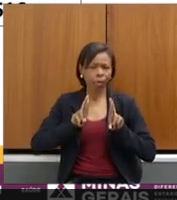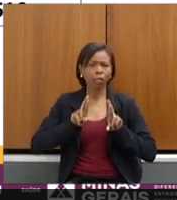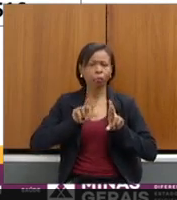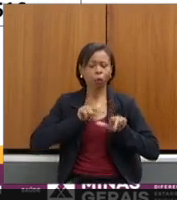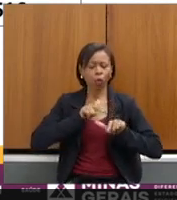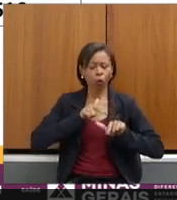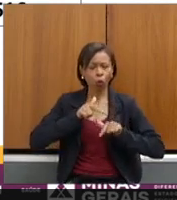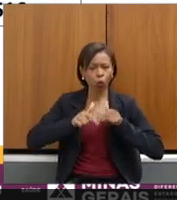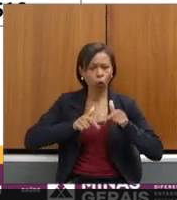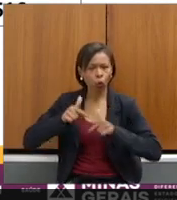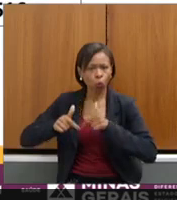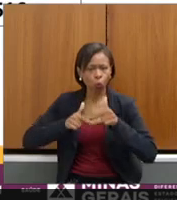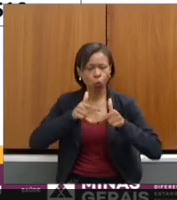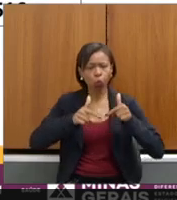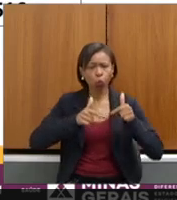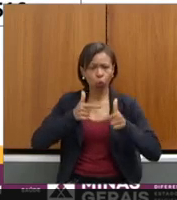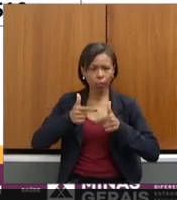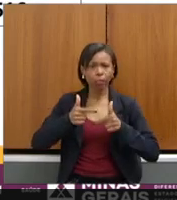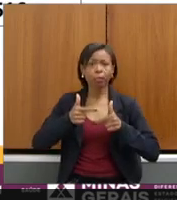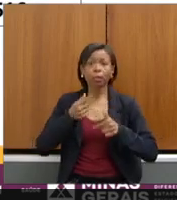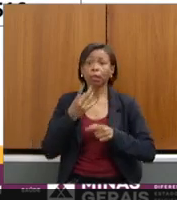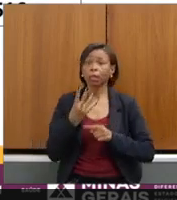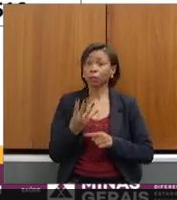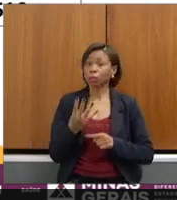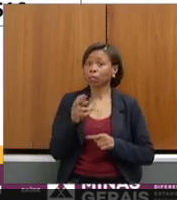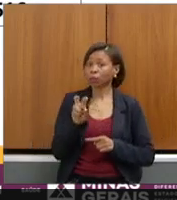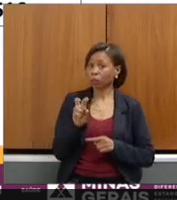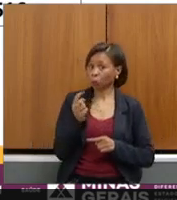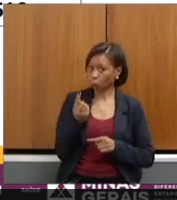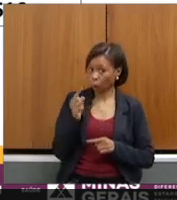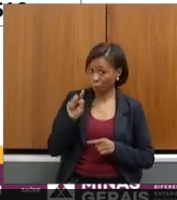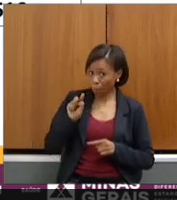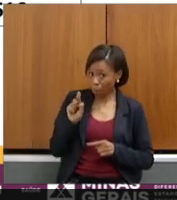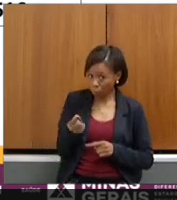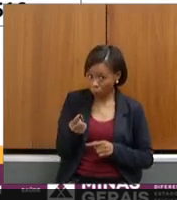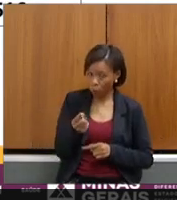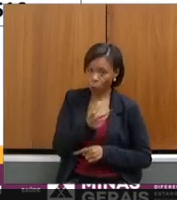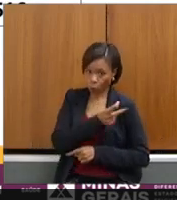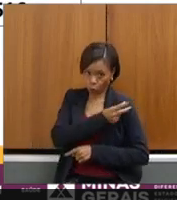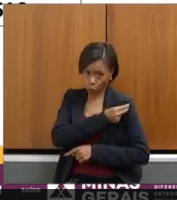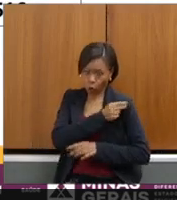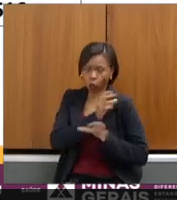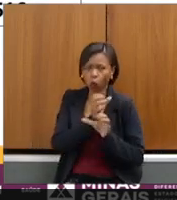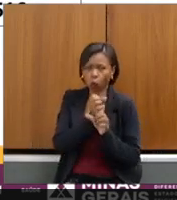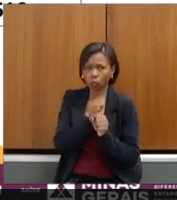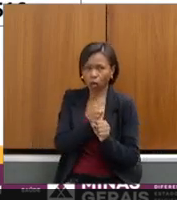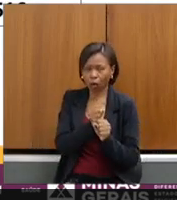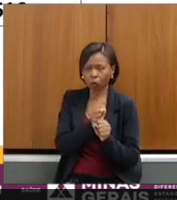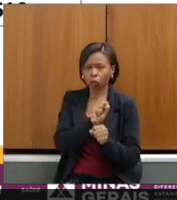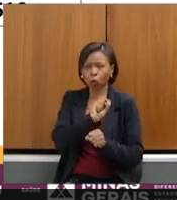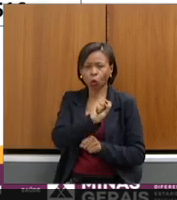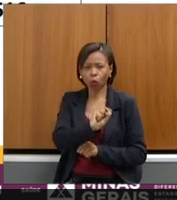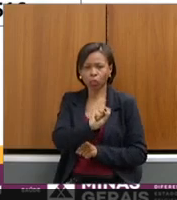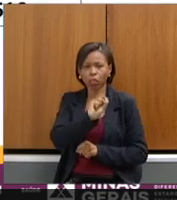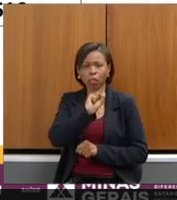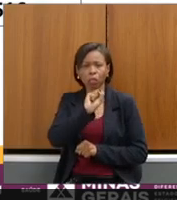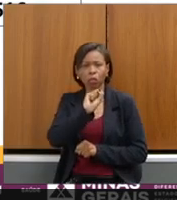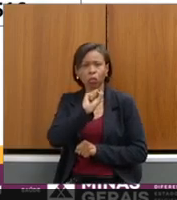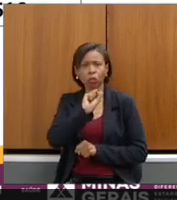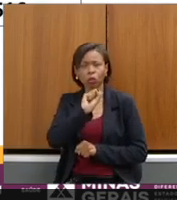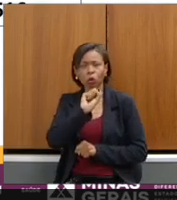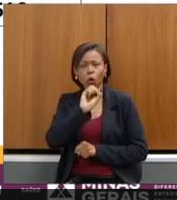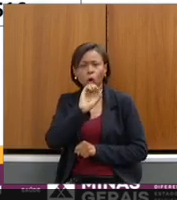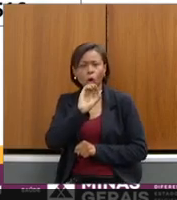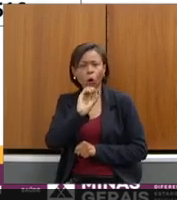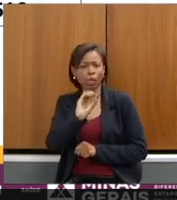operacionalização essas 451 mil doses elas correspondem ao total de 800 oitenta por cento